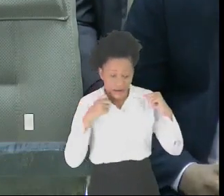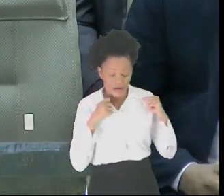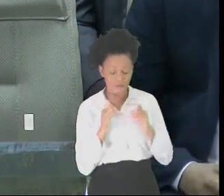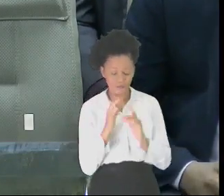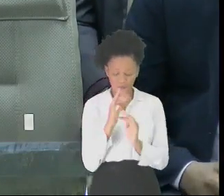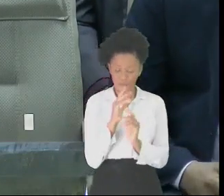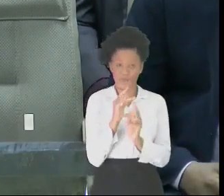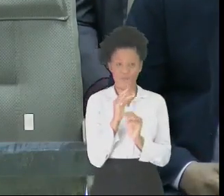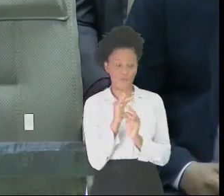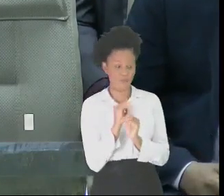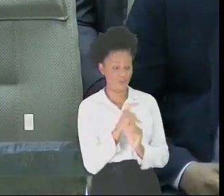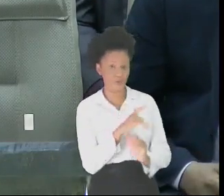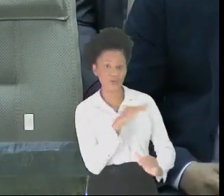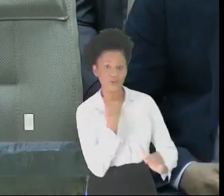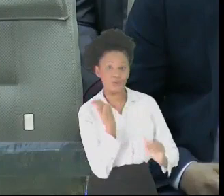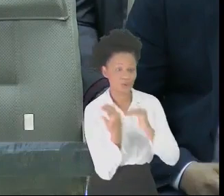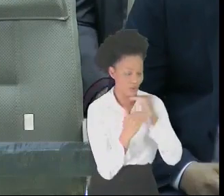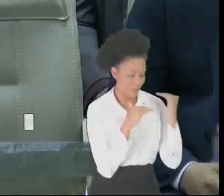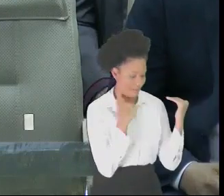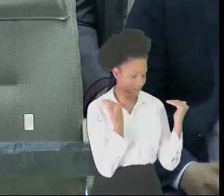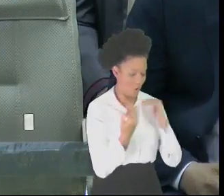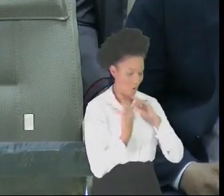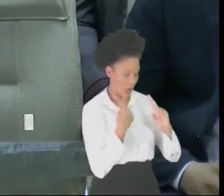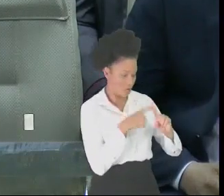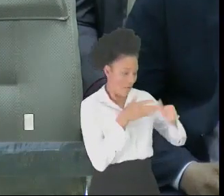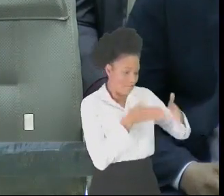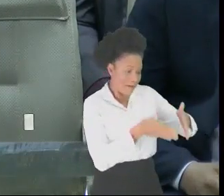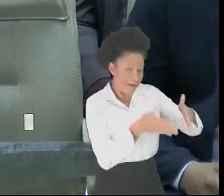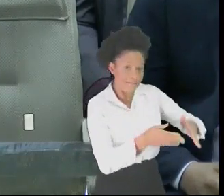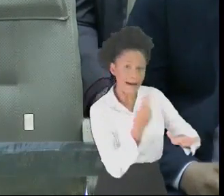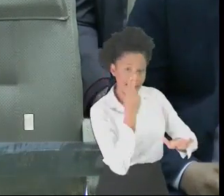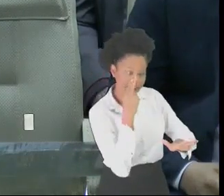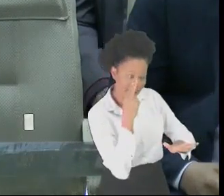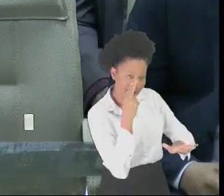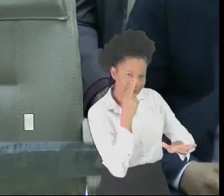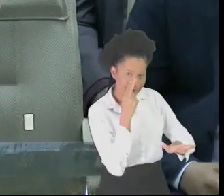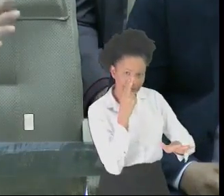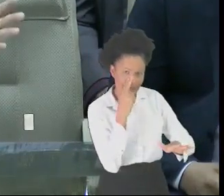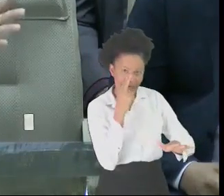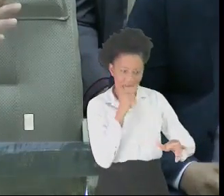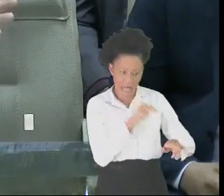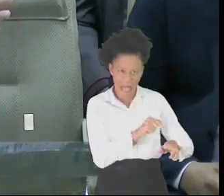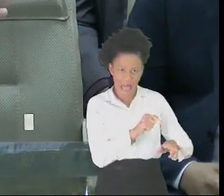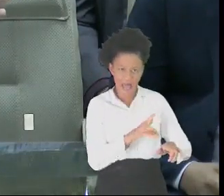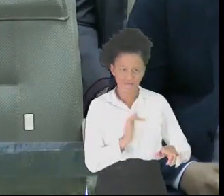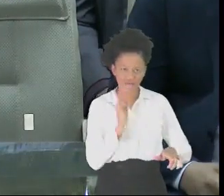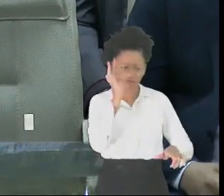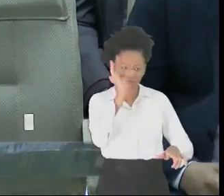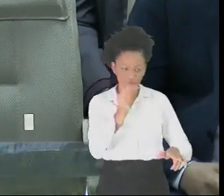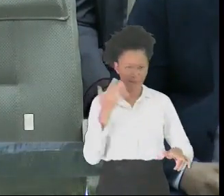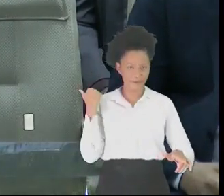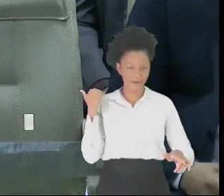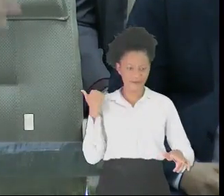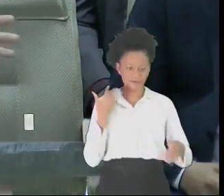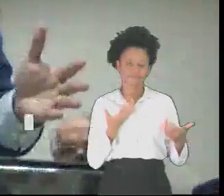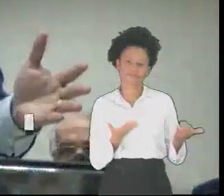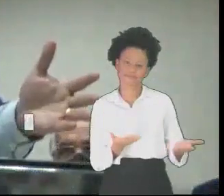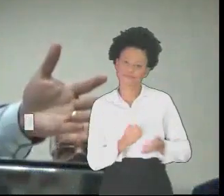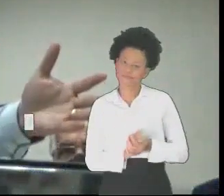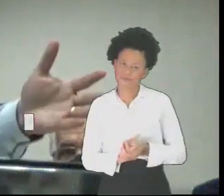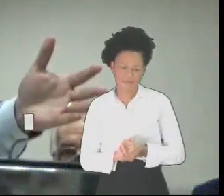ressuscitarão primeiro. É passado, é presente ou é futuro? Futuro. Não precisa ser doutor em português. Basta ter aprendido o